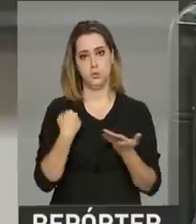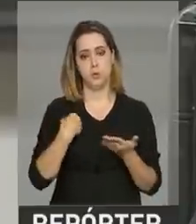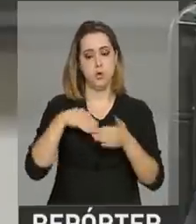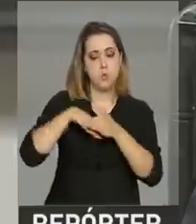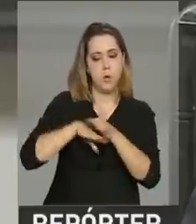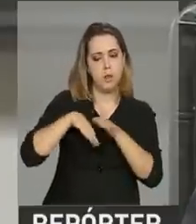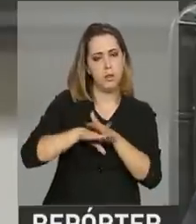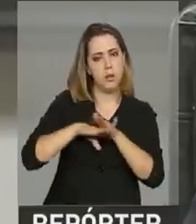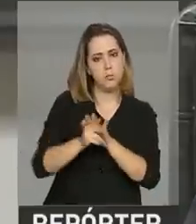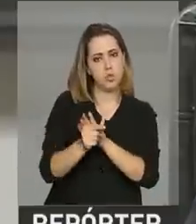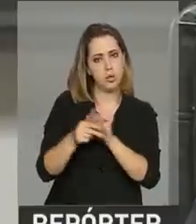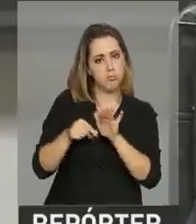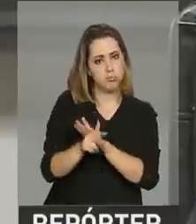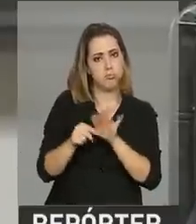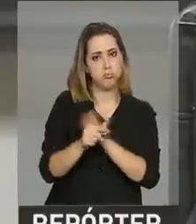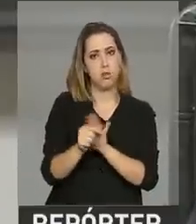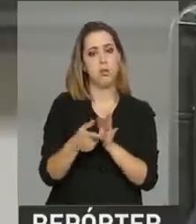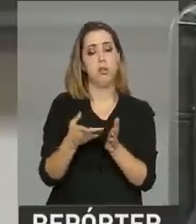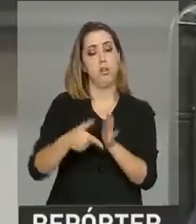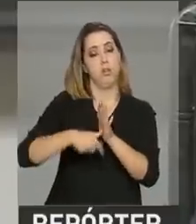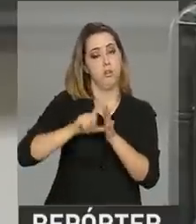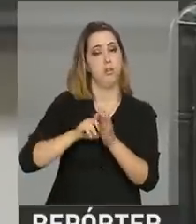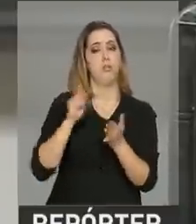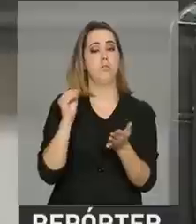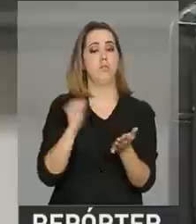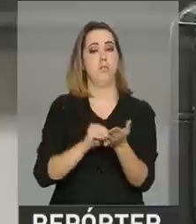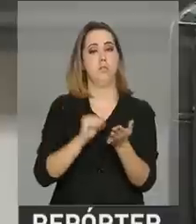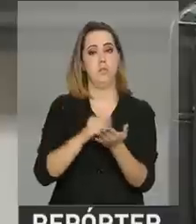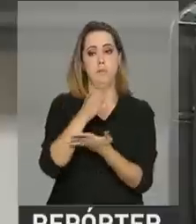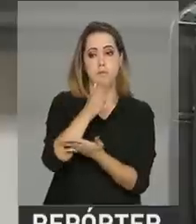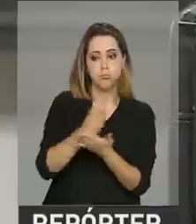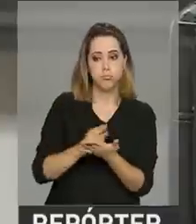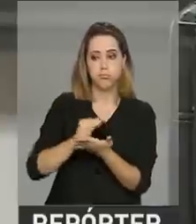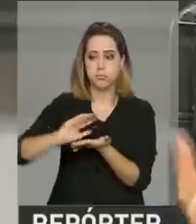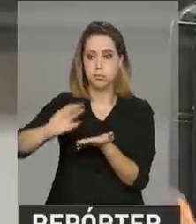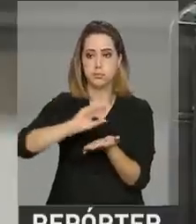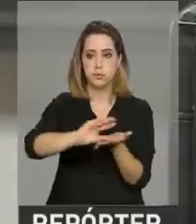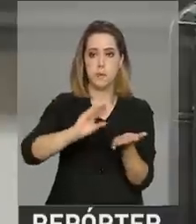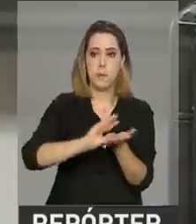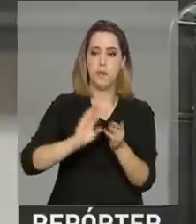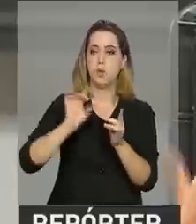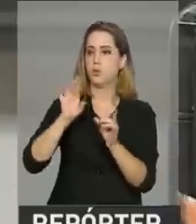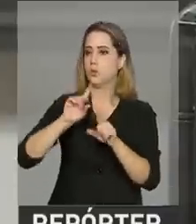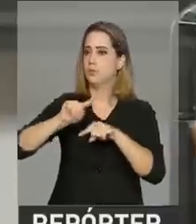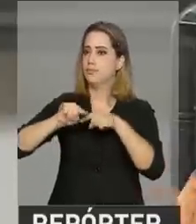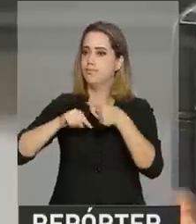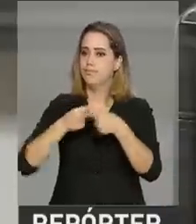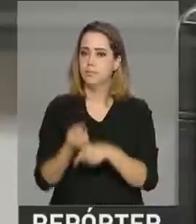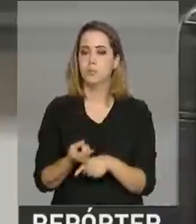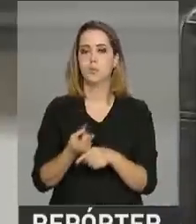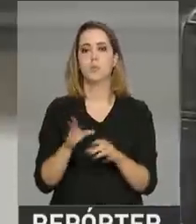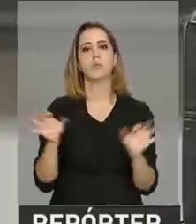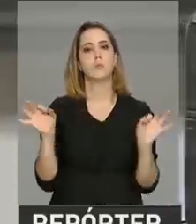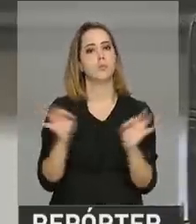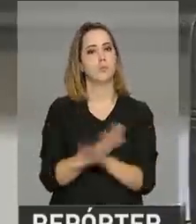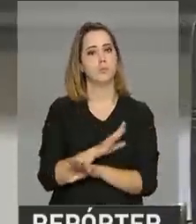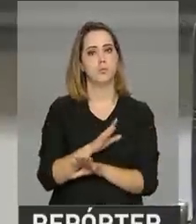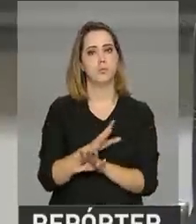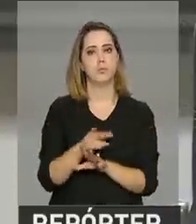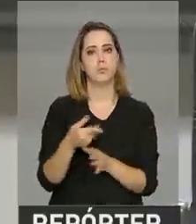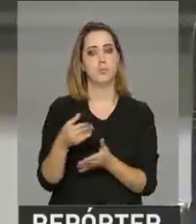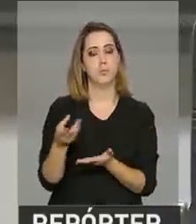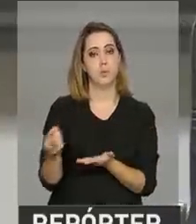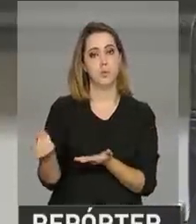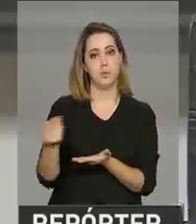recursos que não foram distribuídos num primeiro momento, só foram distribuídos depois que veio, que se concretizou a receita